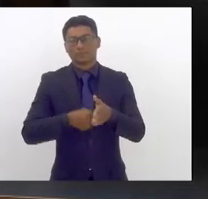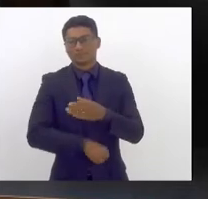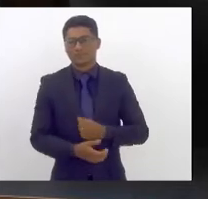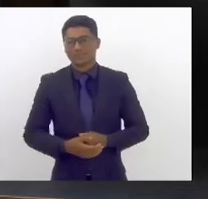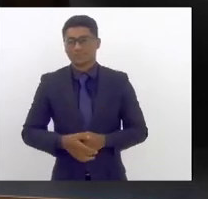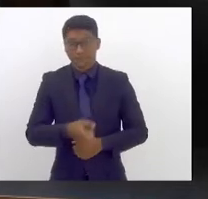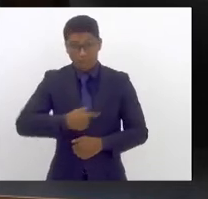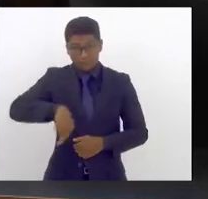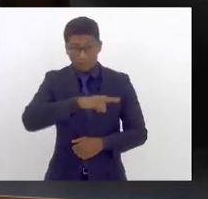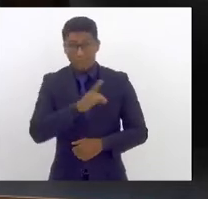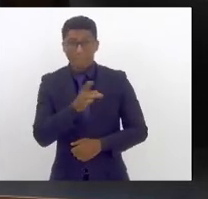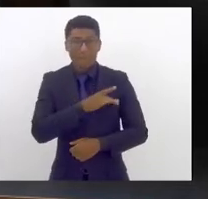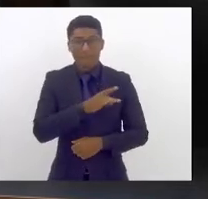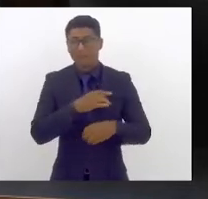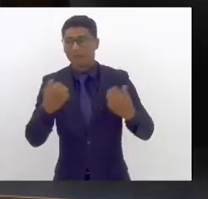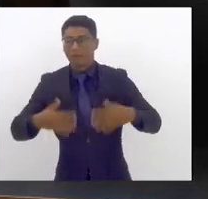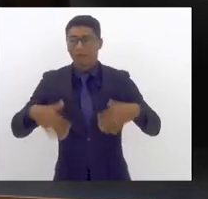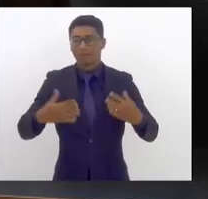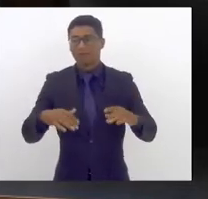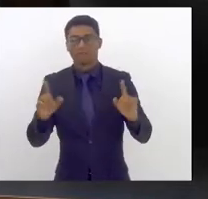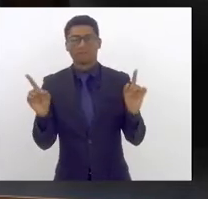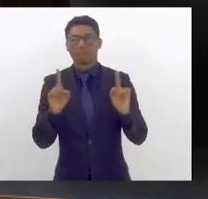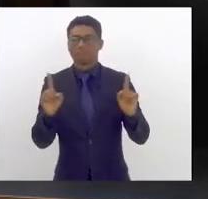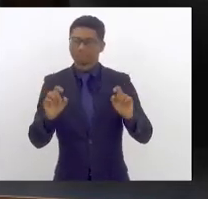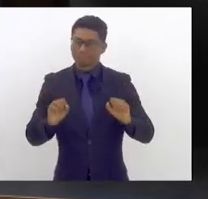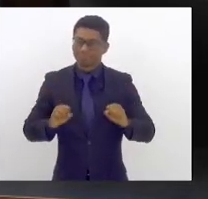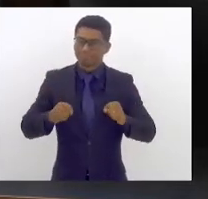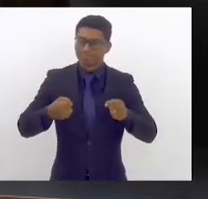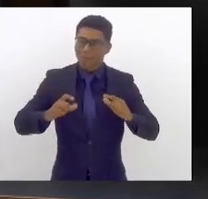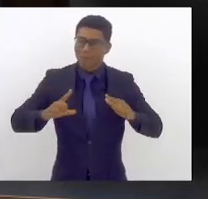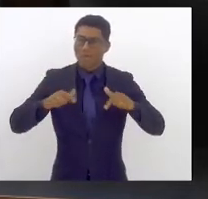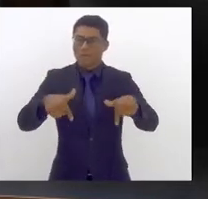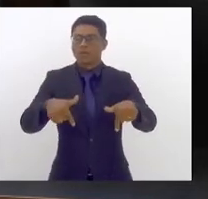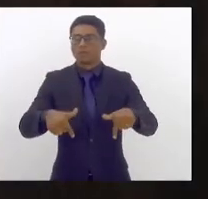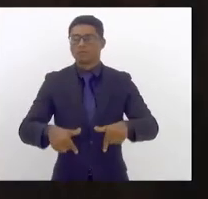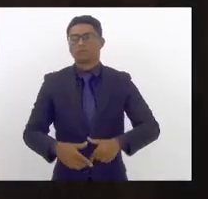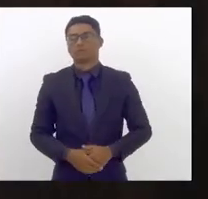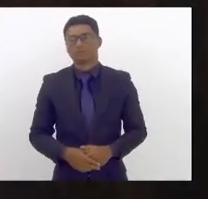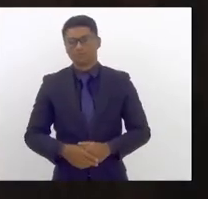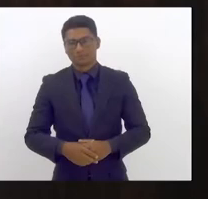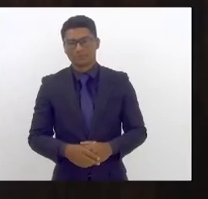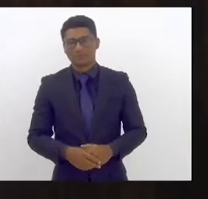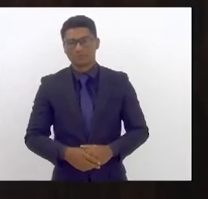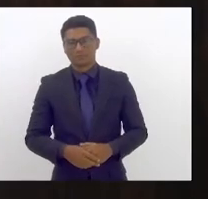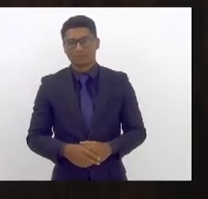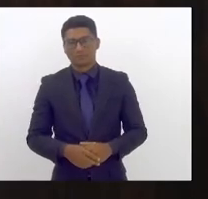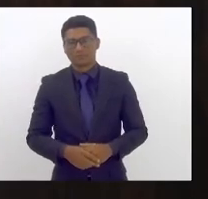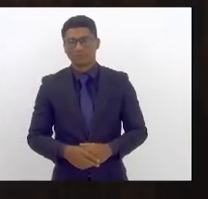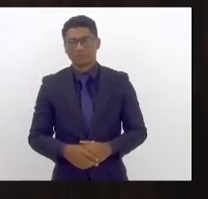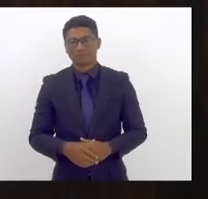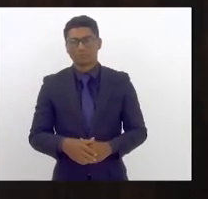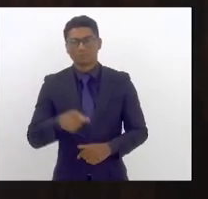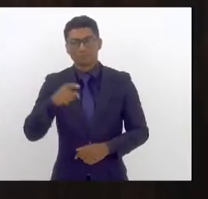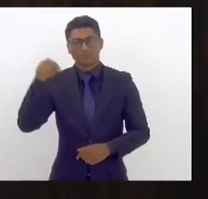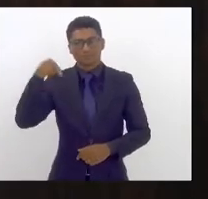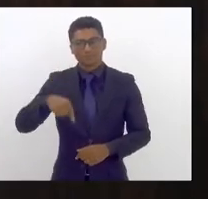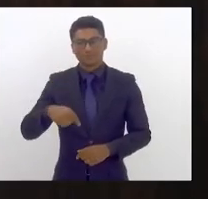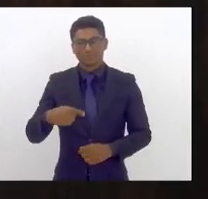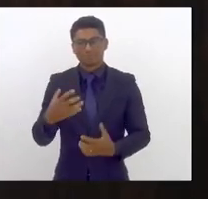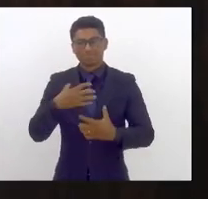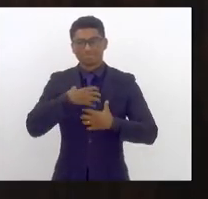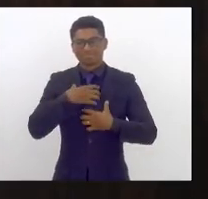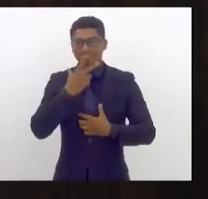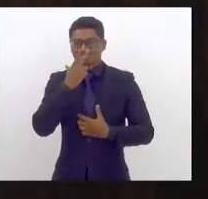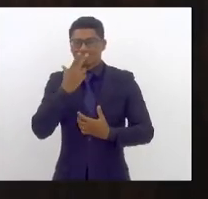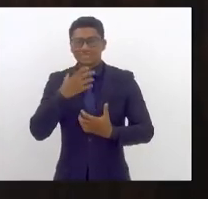ficamos com medo não nos intimidamos e fomos para cima e você vai fazer muita falta aqui amiga muita falta